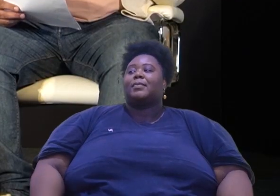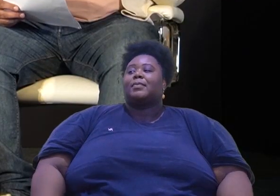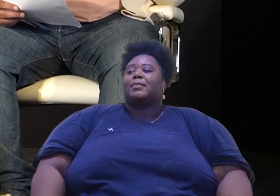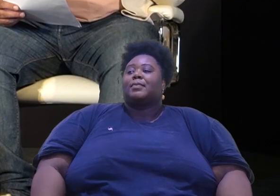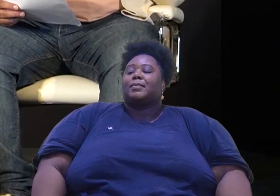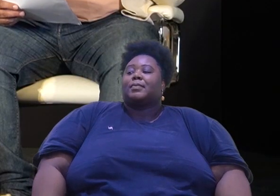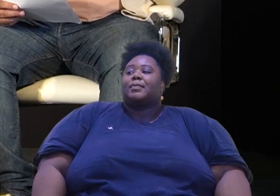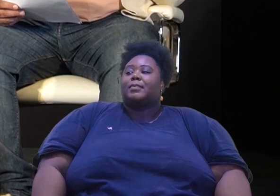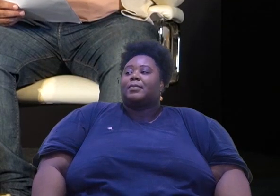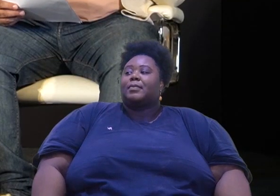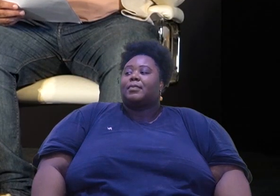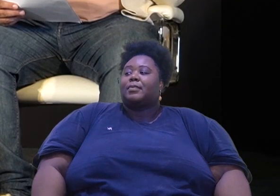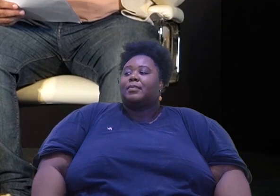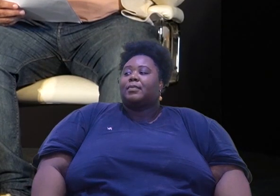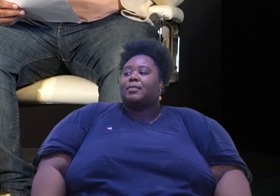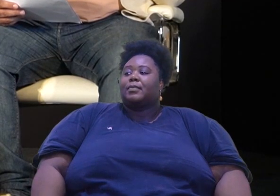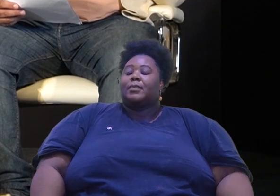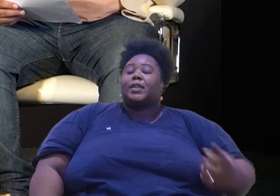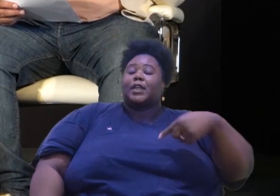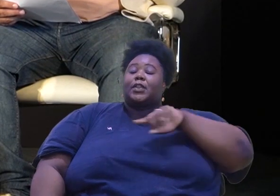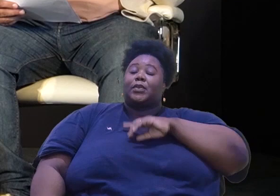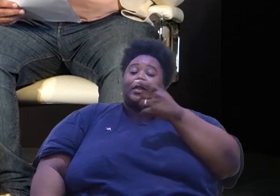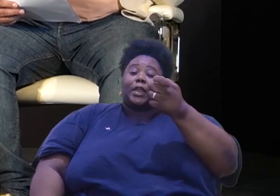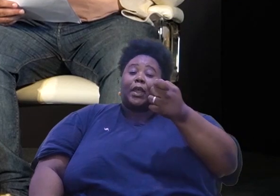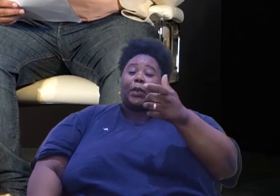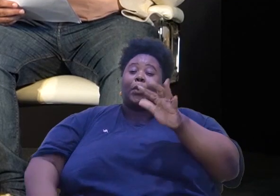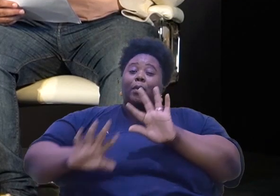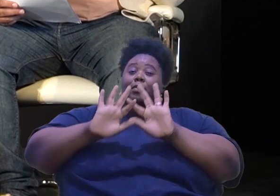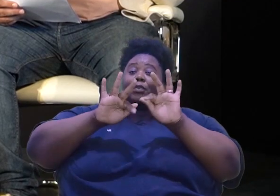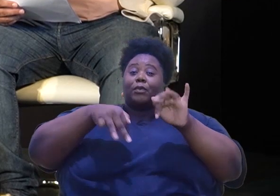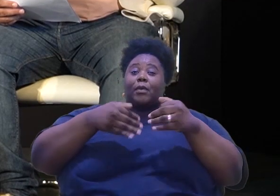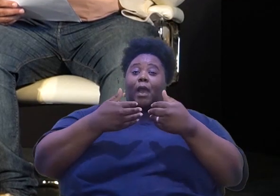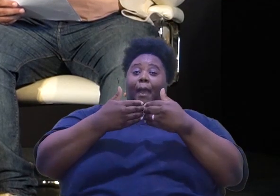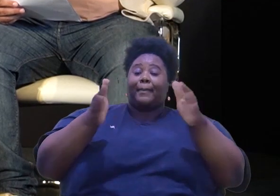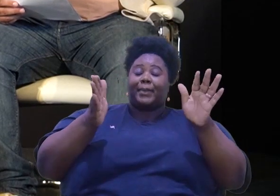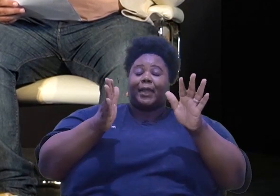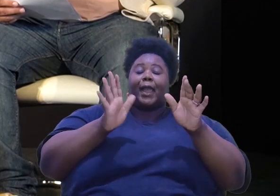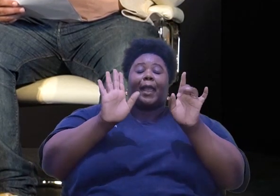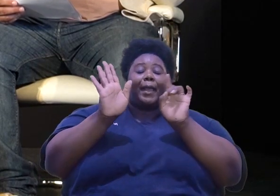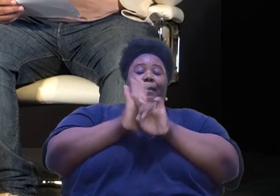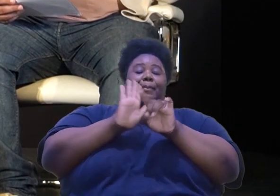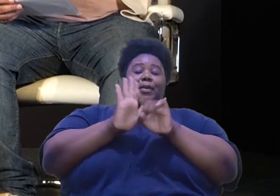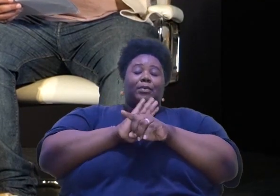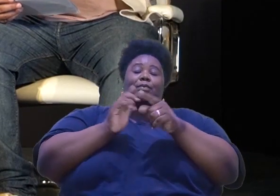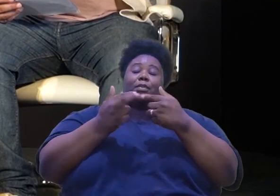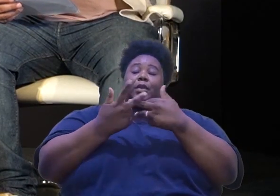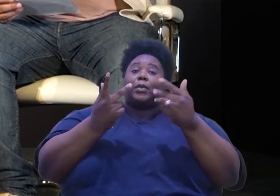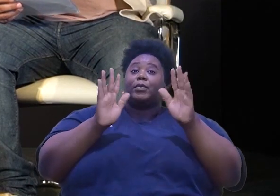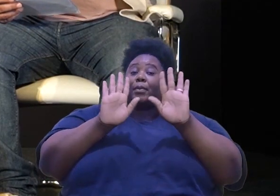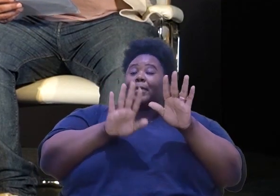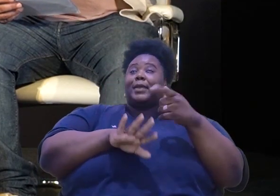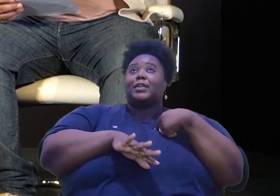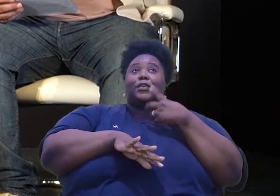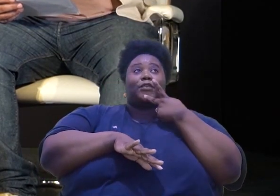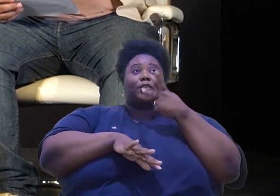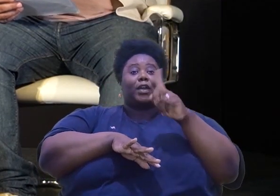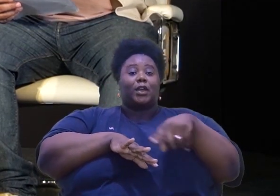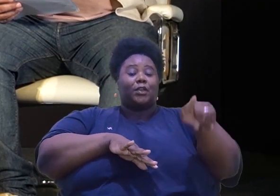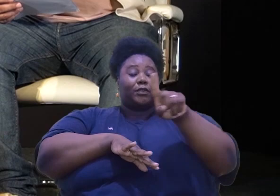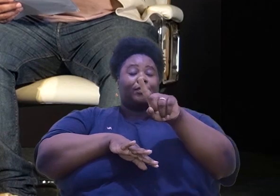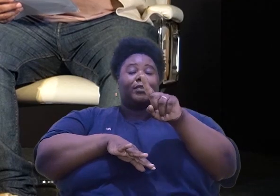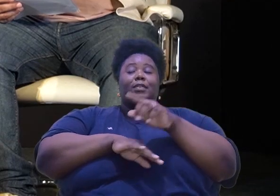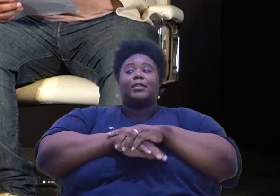Então, Conceição, a gente está se encaminhando aqui já para abrir as perguntas. Coisas que eu separei que você diz sobre o